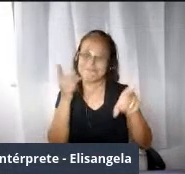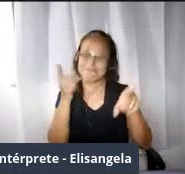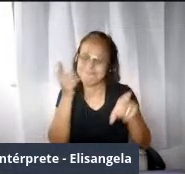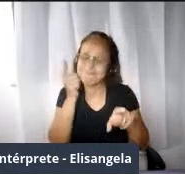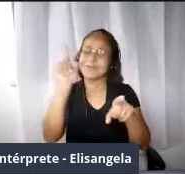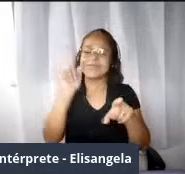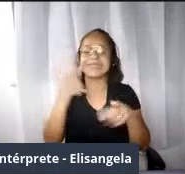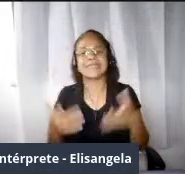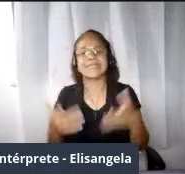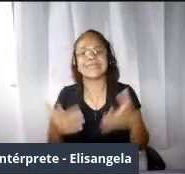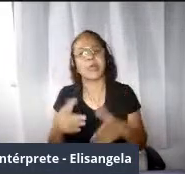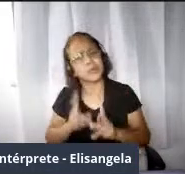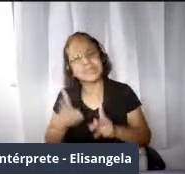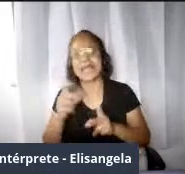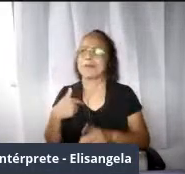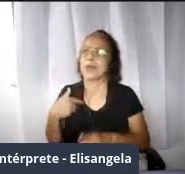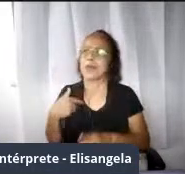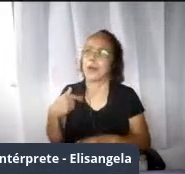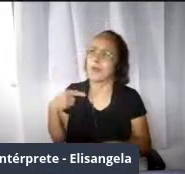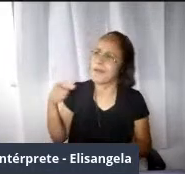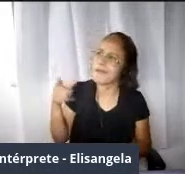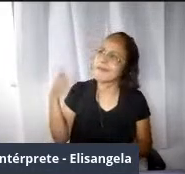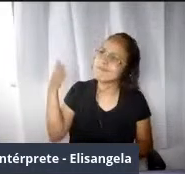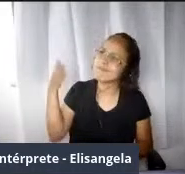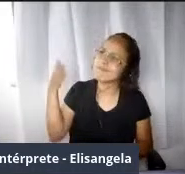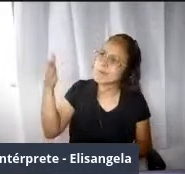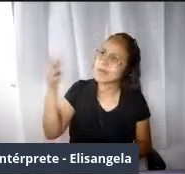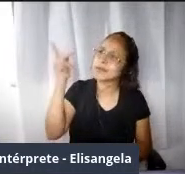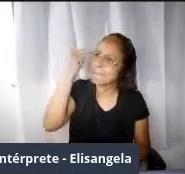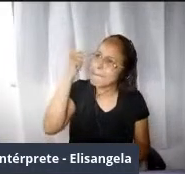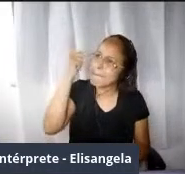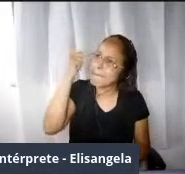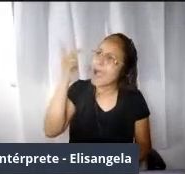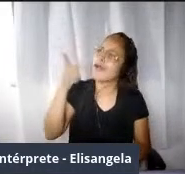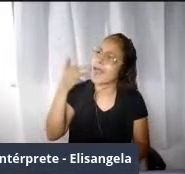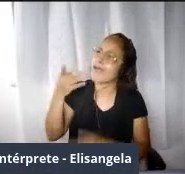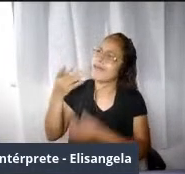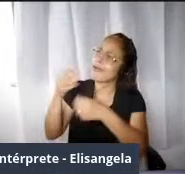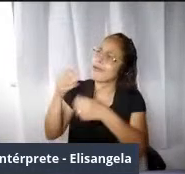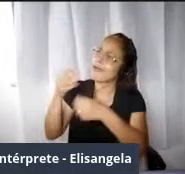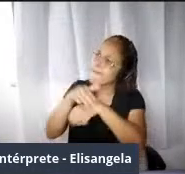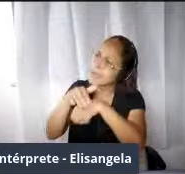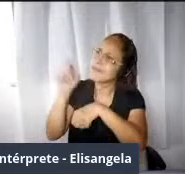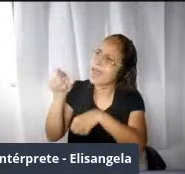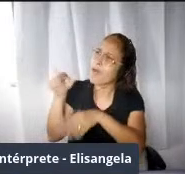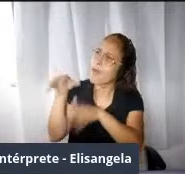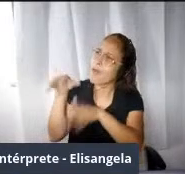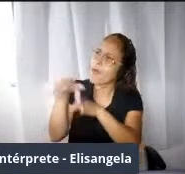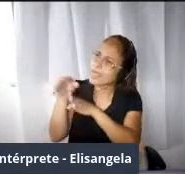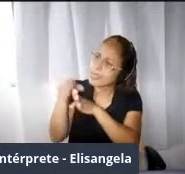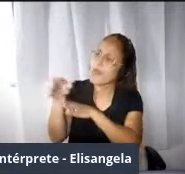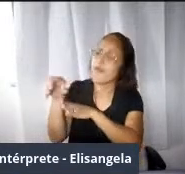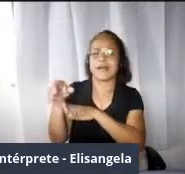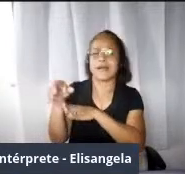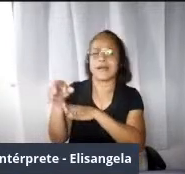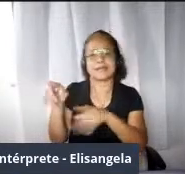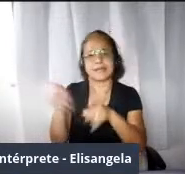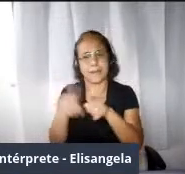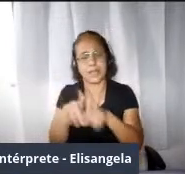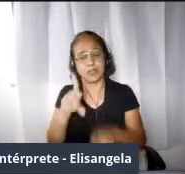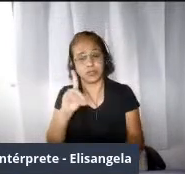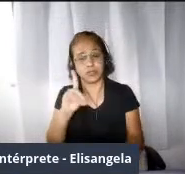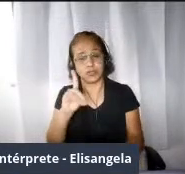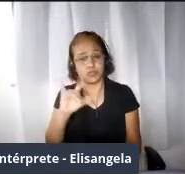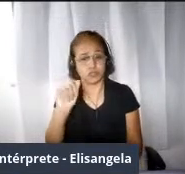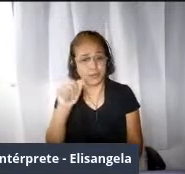minha orientadora, que, né, eterna orientadora Maria Lúcia Riusdorf, naquele momento, né, às vezes falava com a Diana Vidal também, mandava uns e-mails